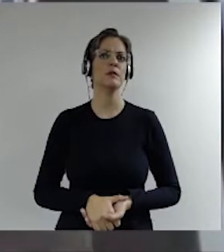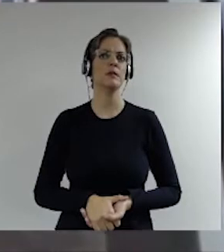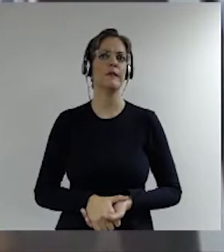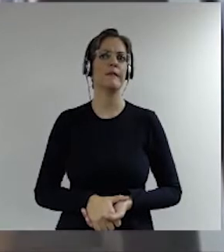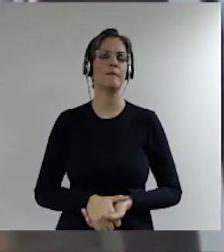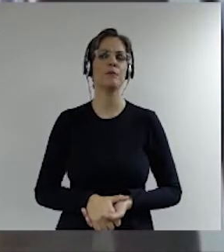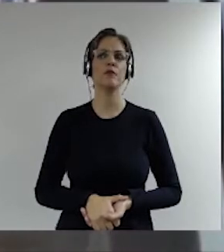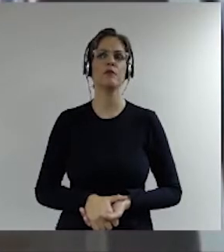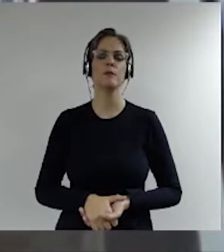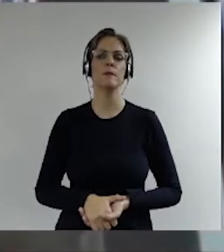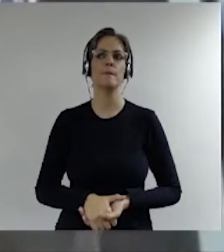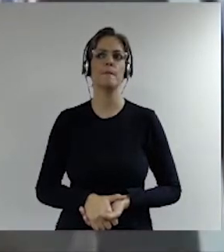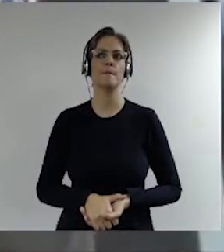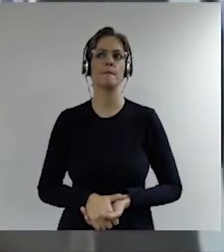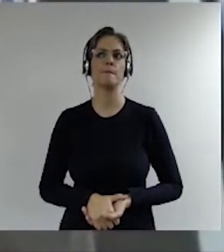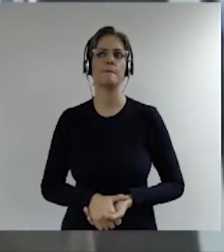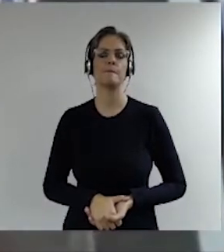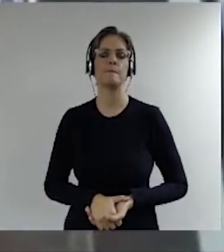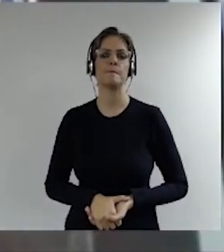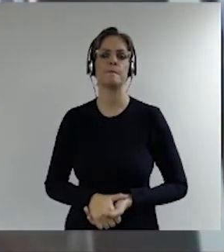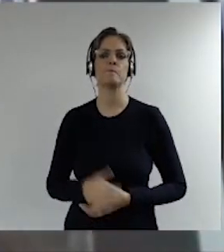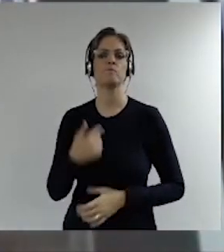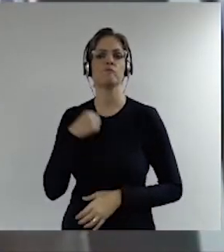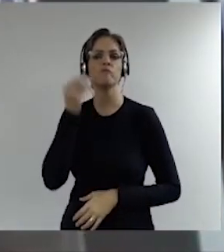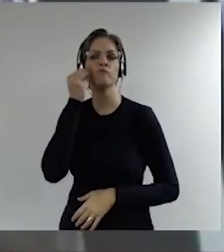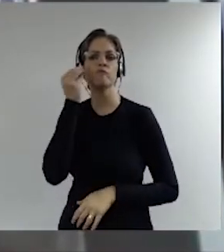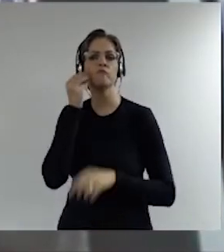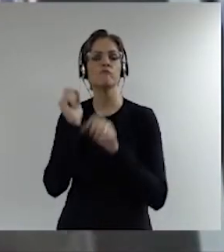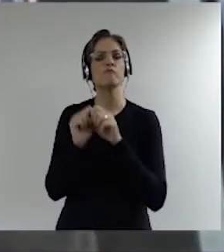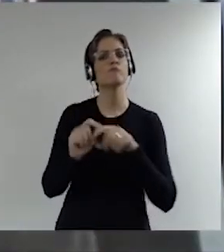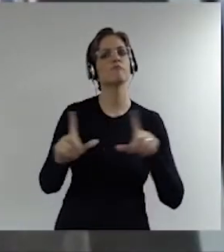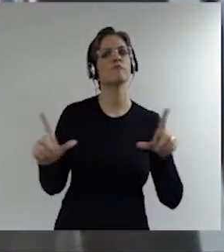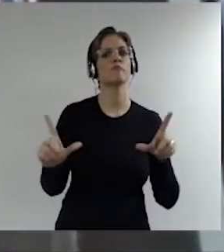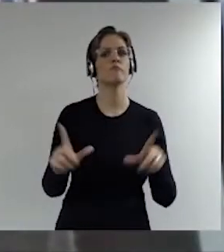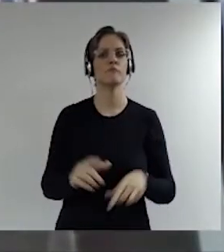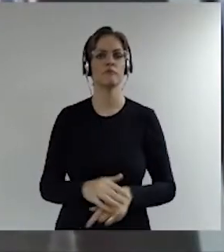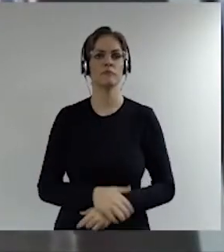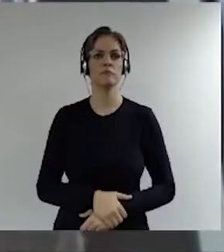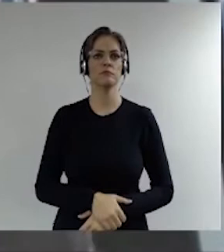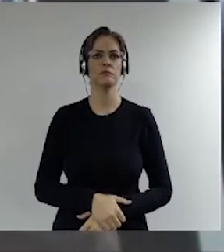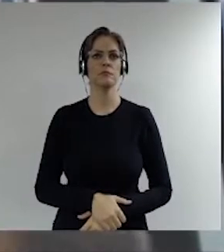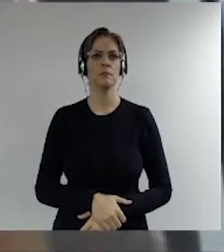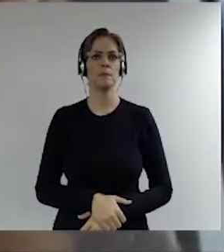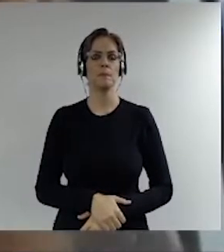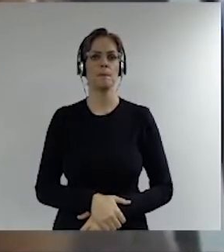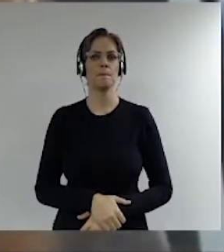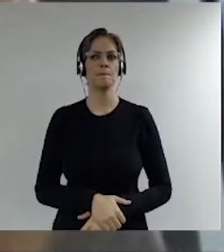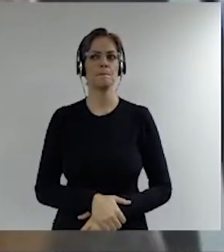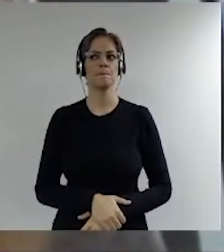Eu vou tentar colocar aqui no share screen.